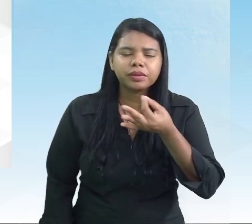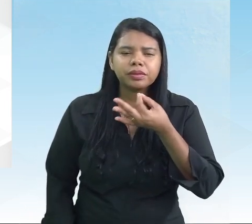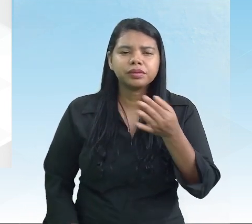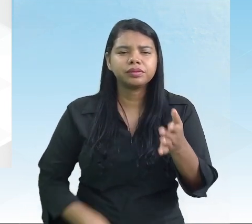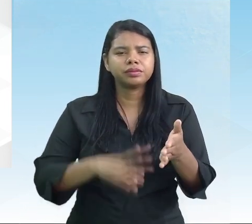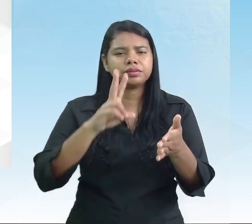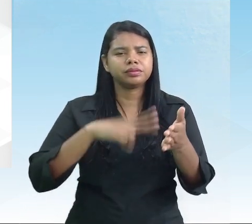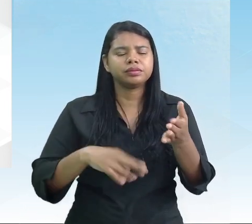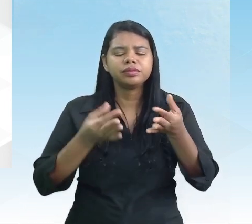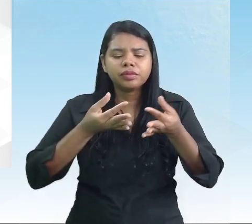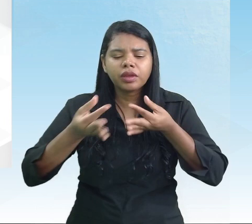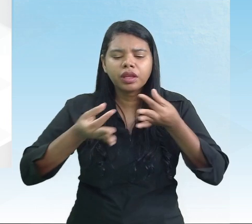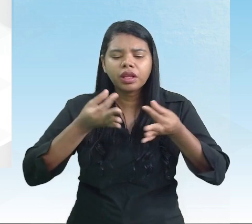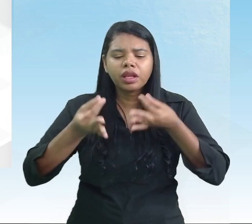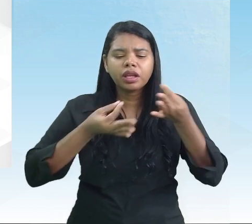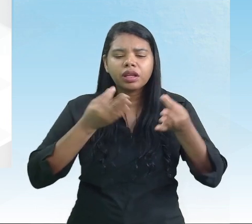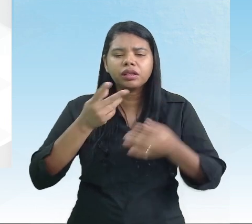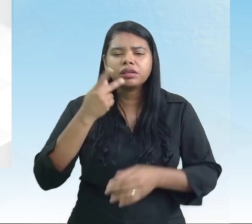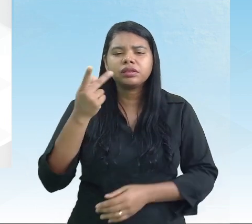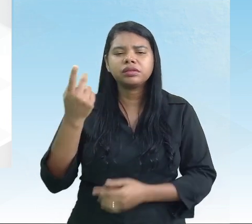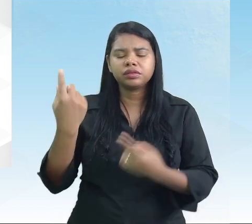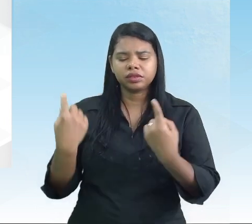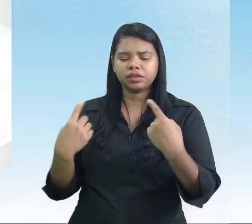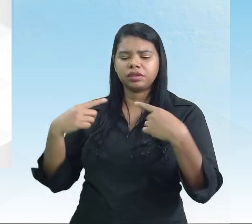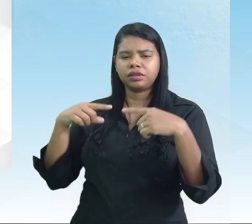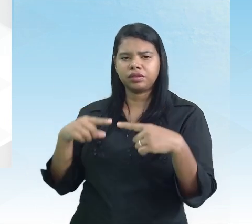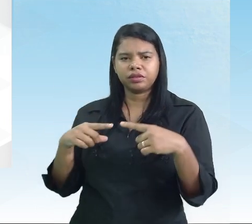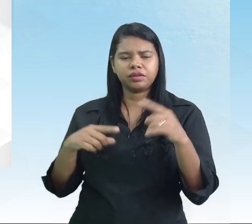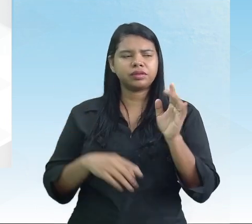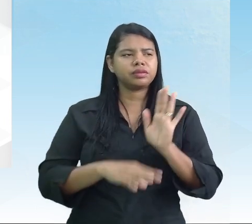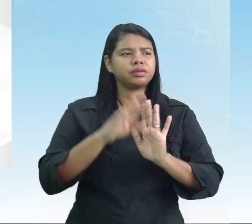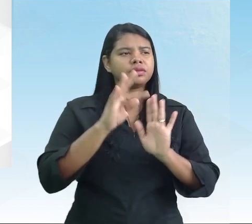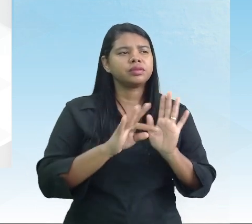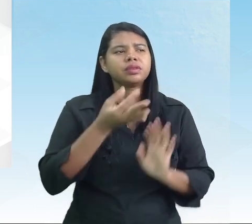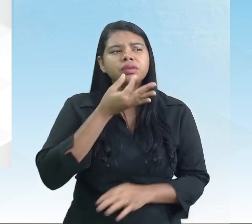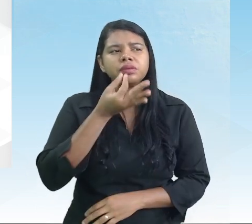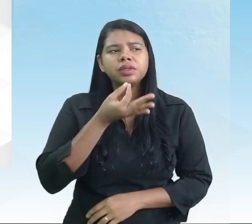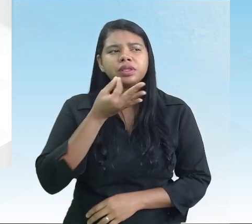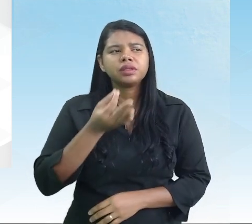usa argumentos para defender aquela opinião.